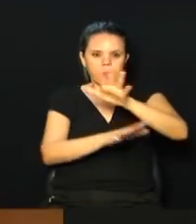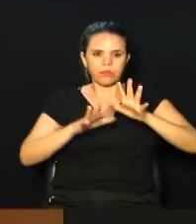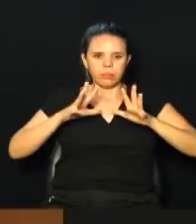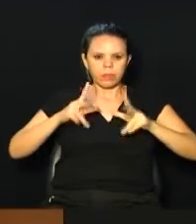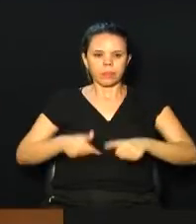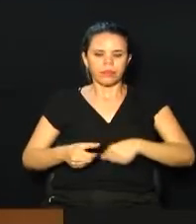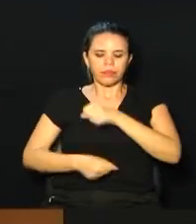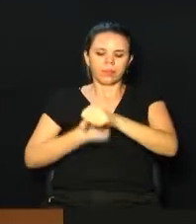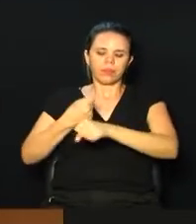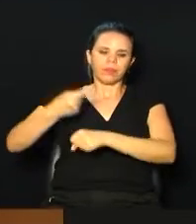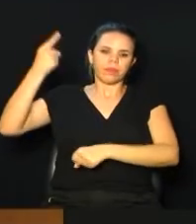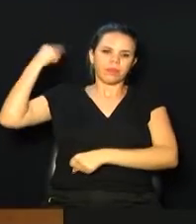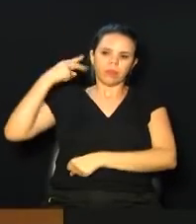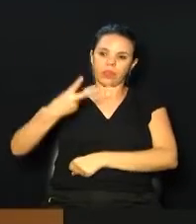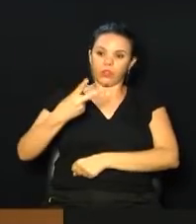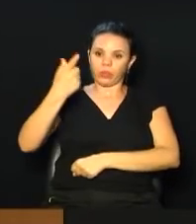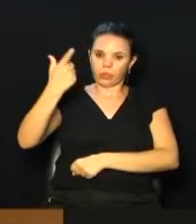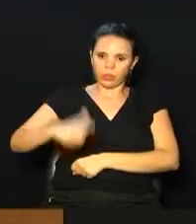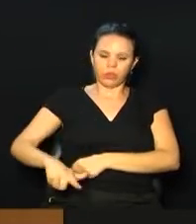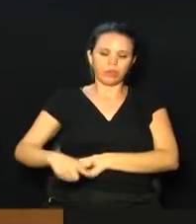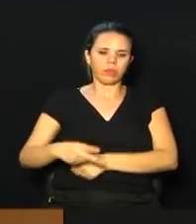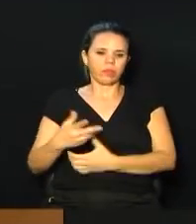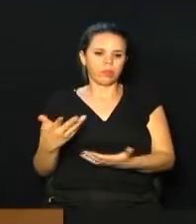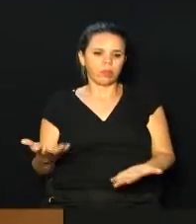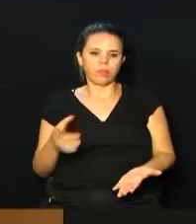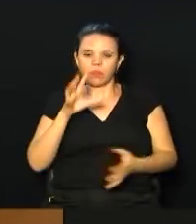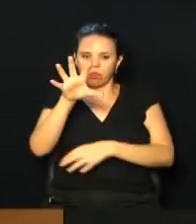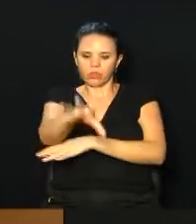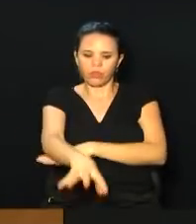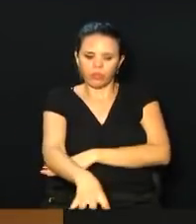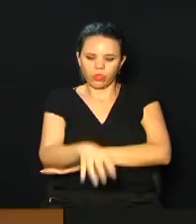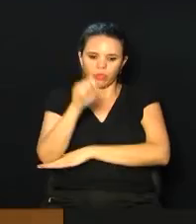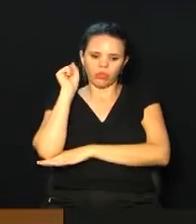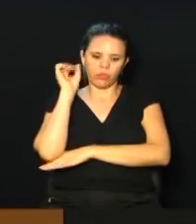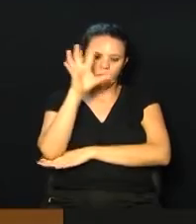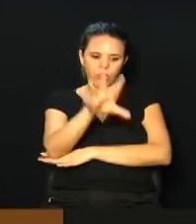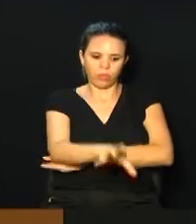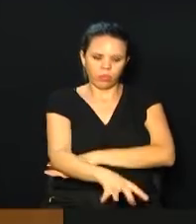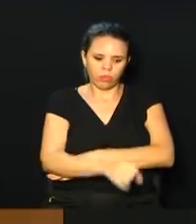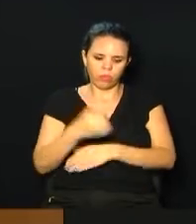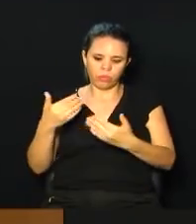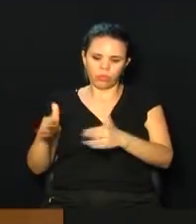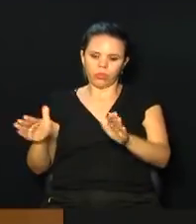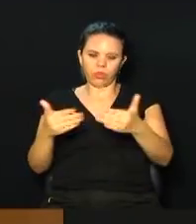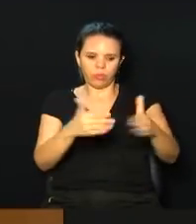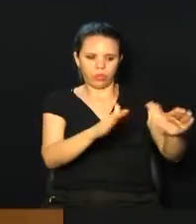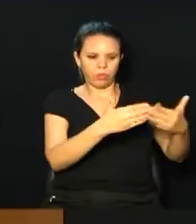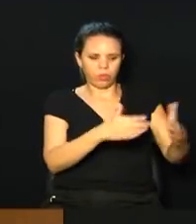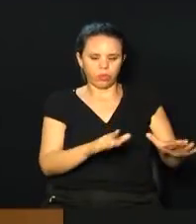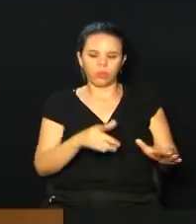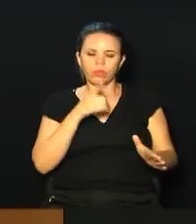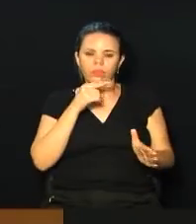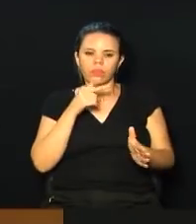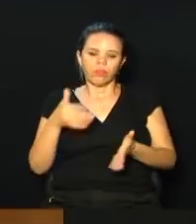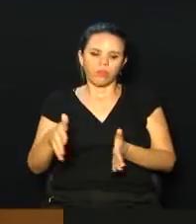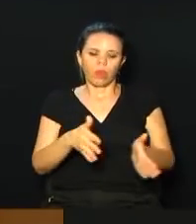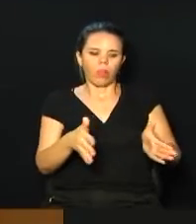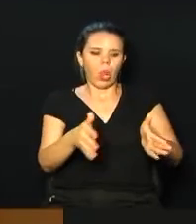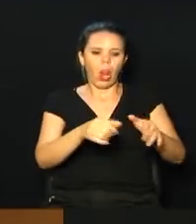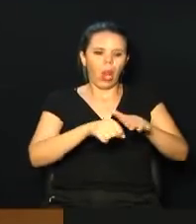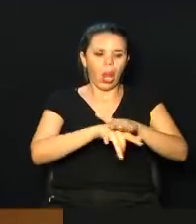ano passado 2 vezes. As máquinas foram lá, abriram o canal, então a água